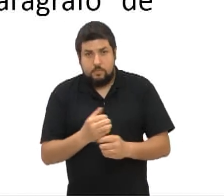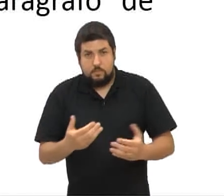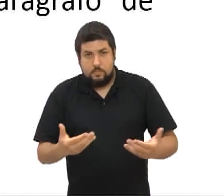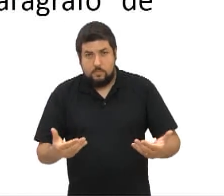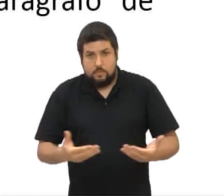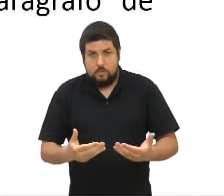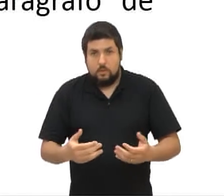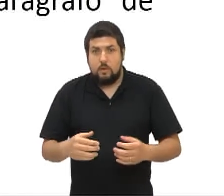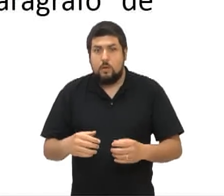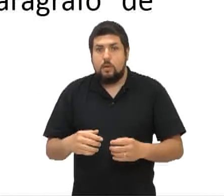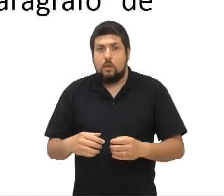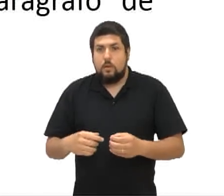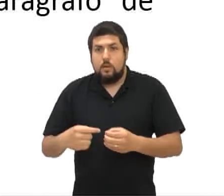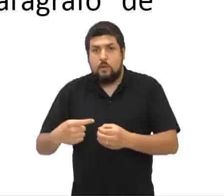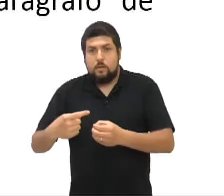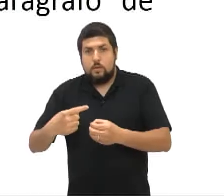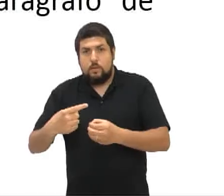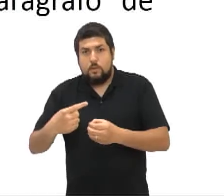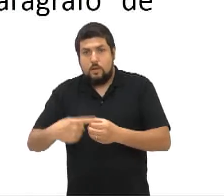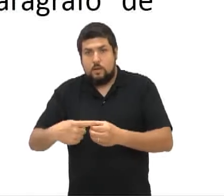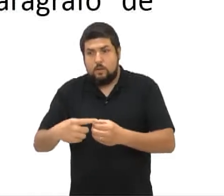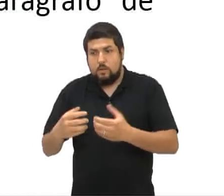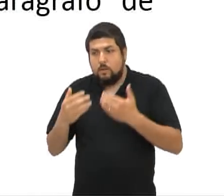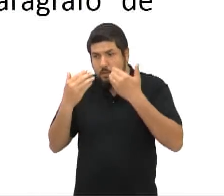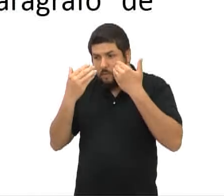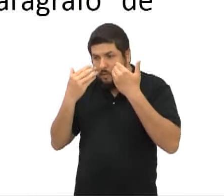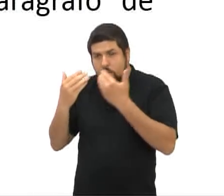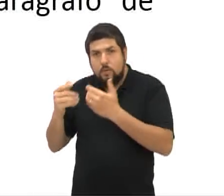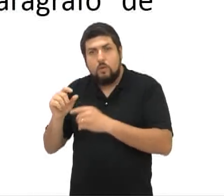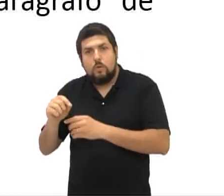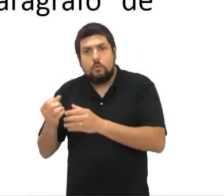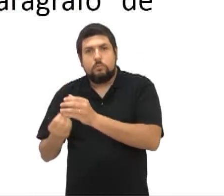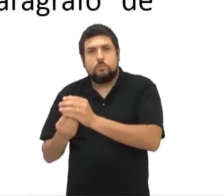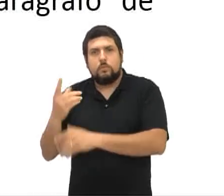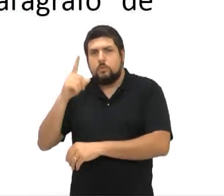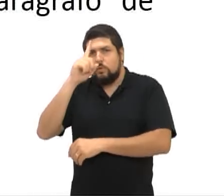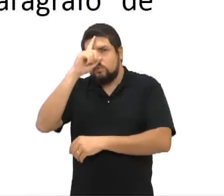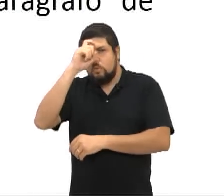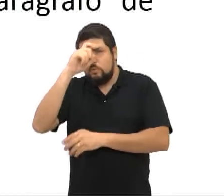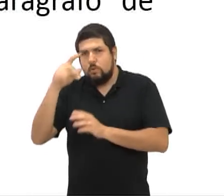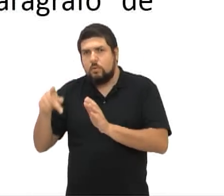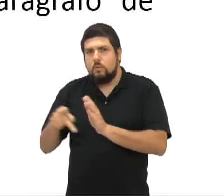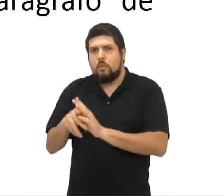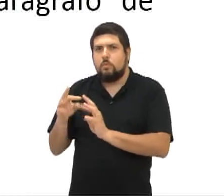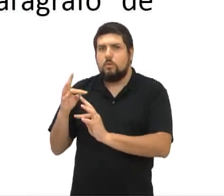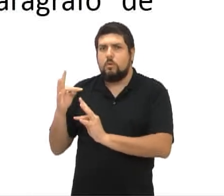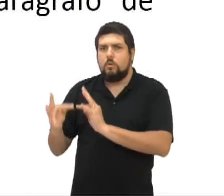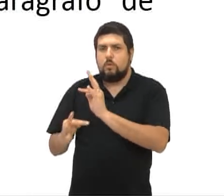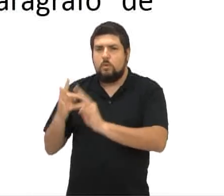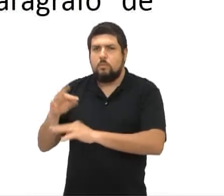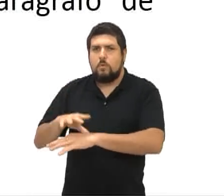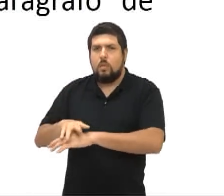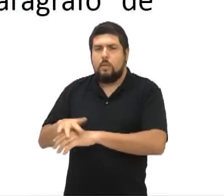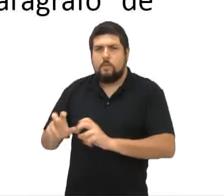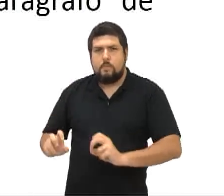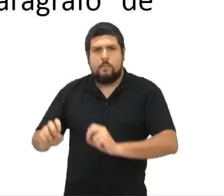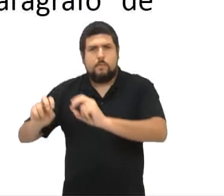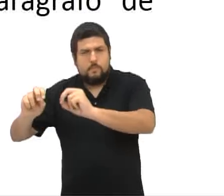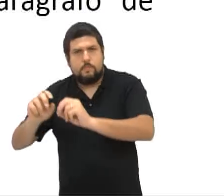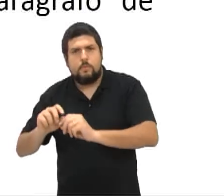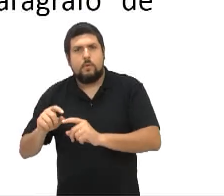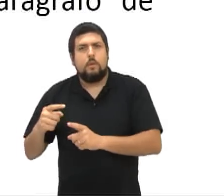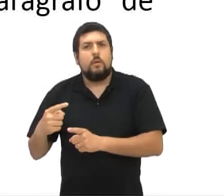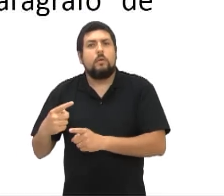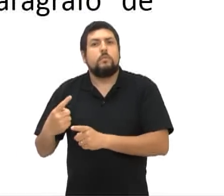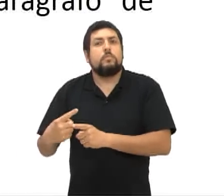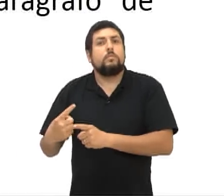cidade confrontante a Rebouças, instaurou-se um hospital para tratamento exclusivo de doenças oncológicas devido